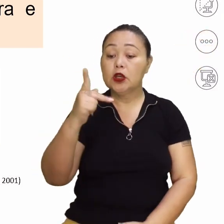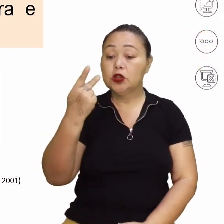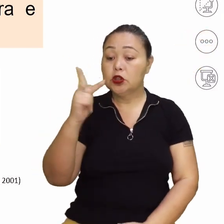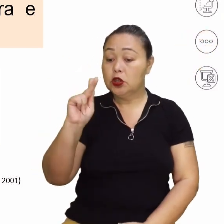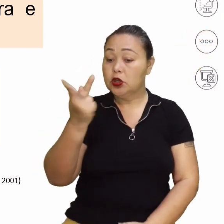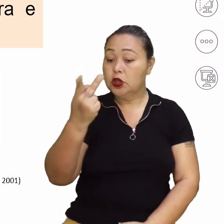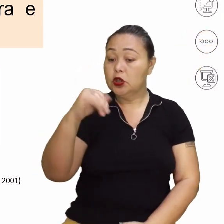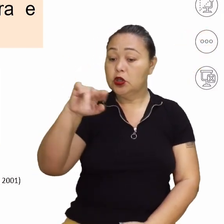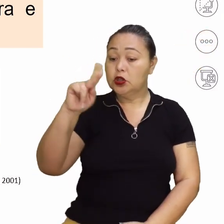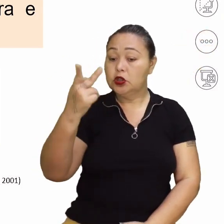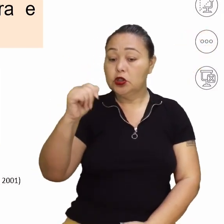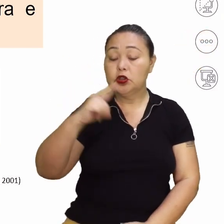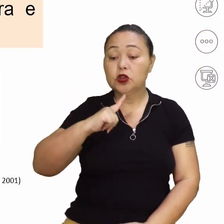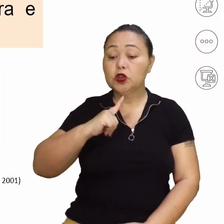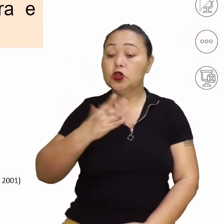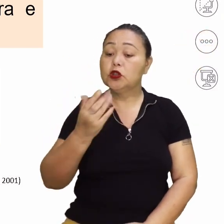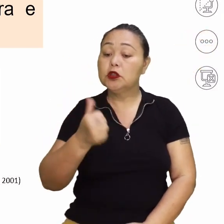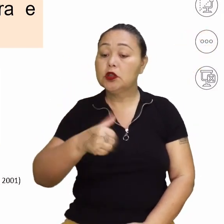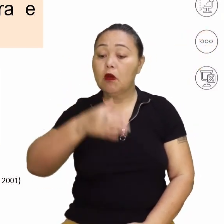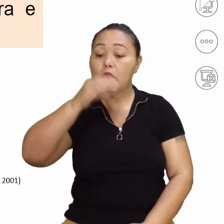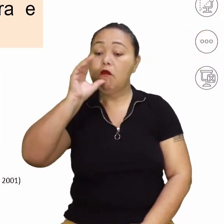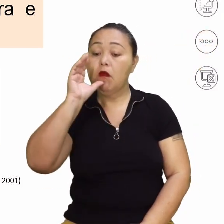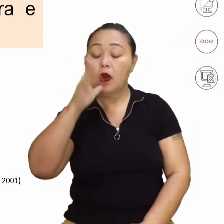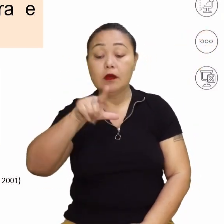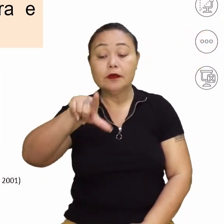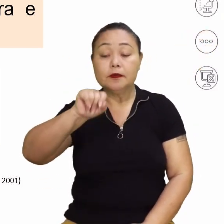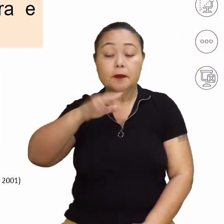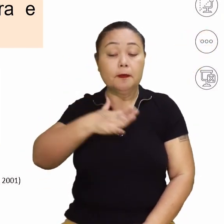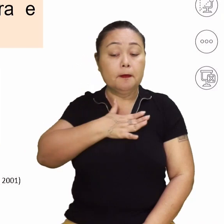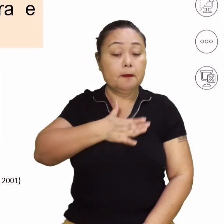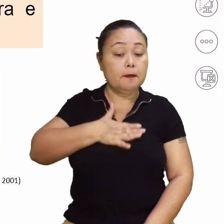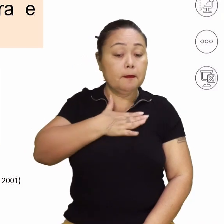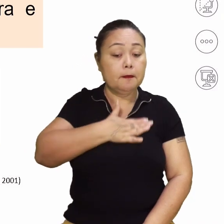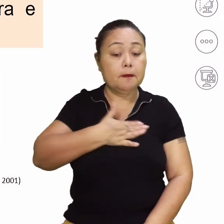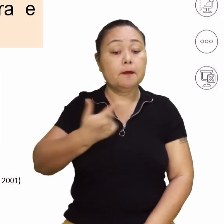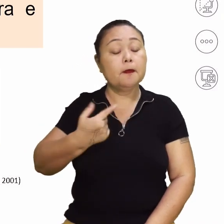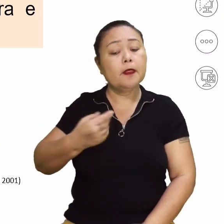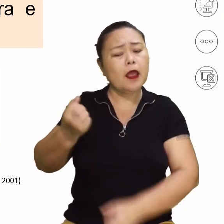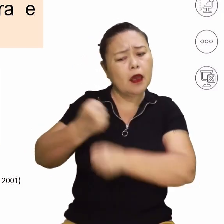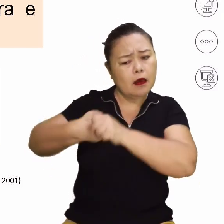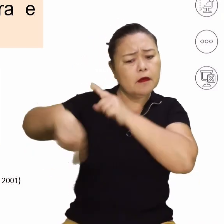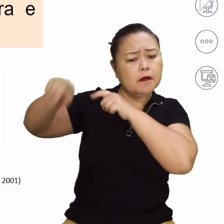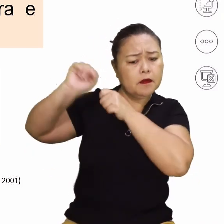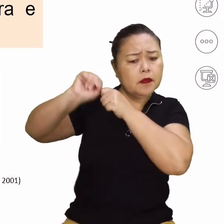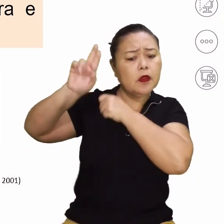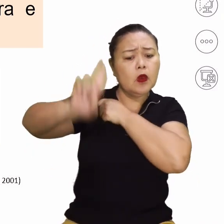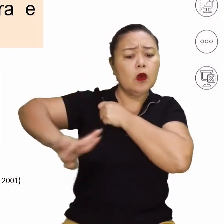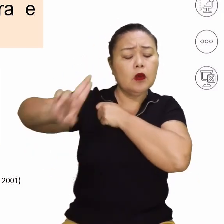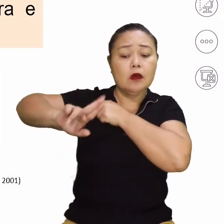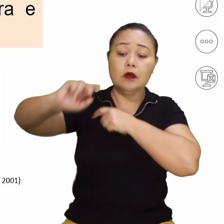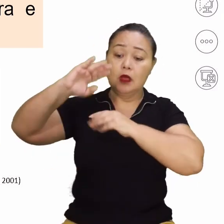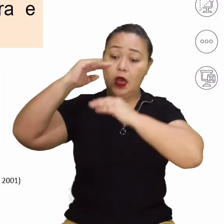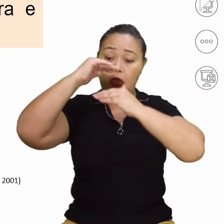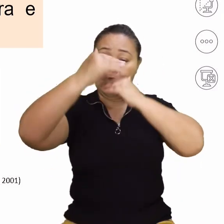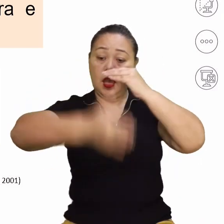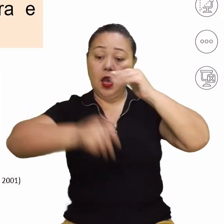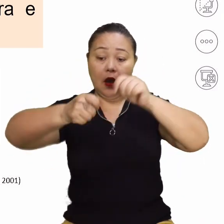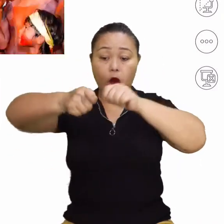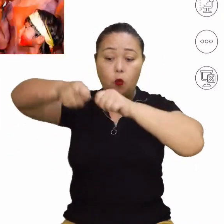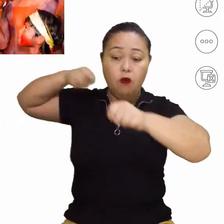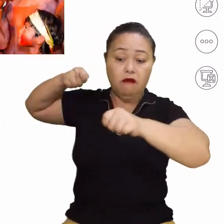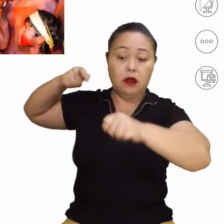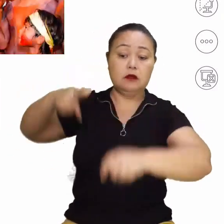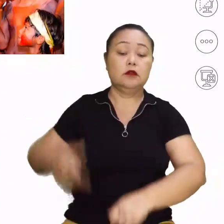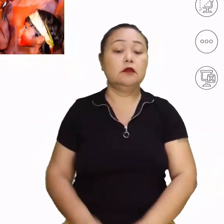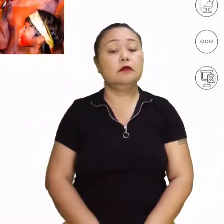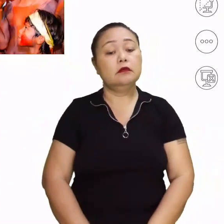e alimenta-se também de Caça e Pesca e os mais antigos ainda usam arco e flecha ok